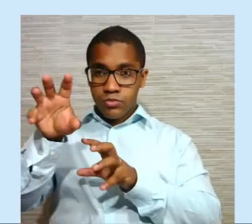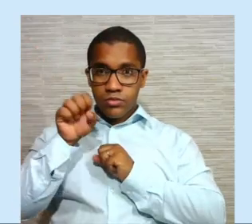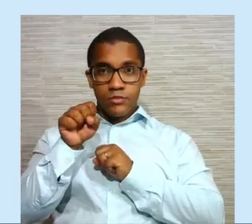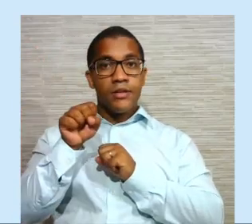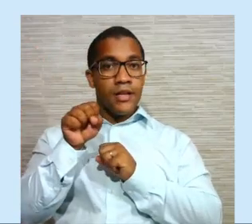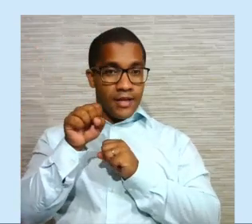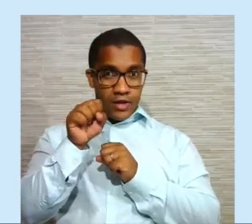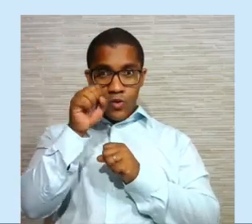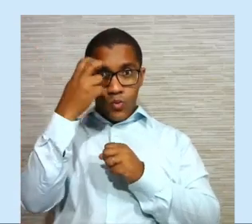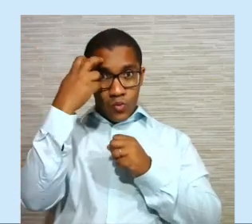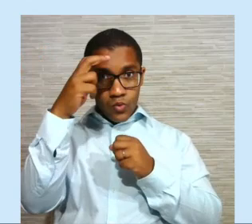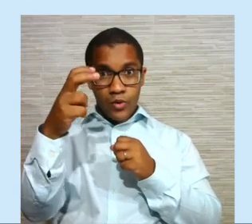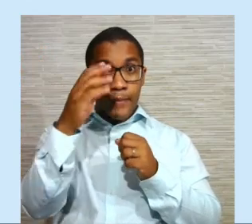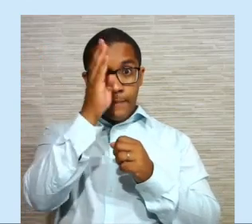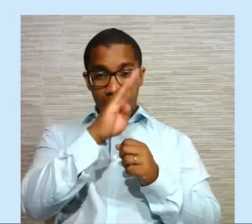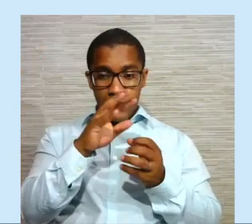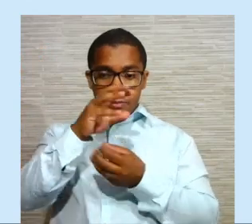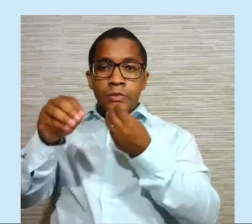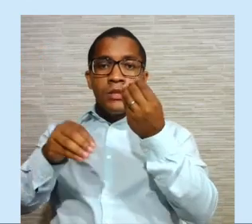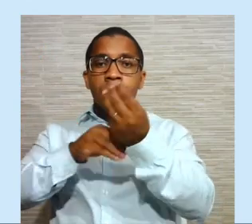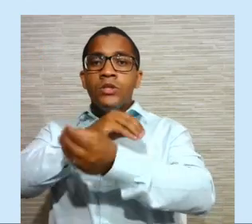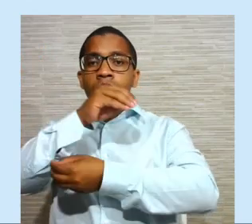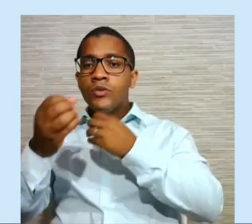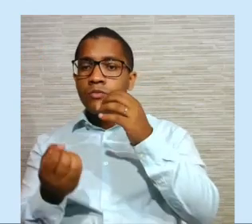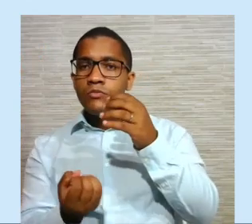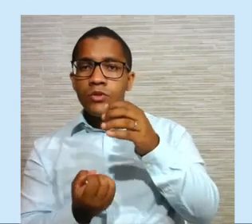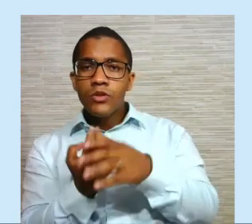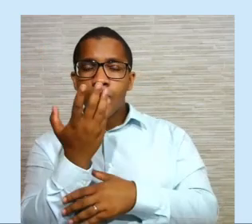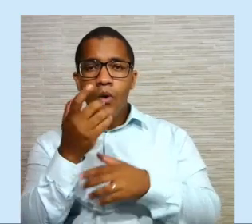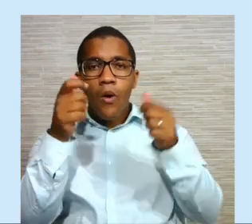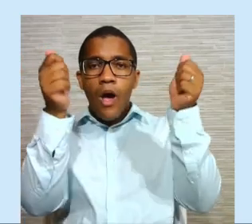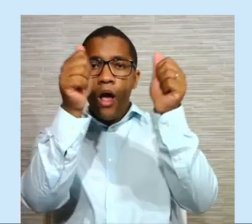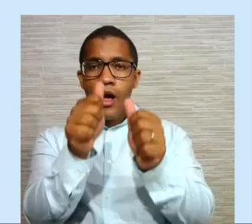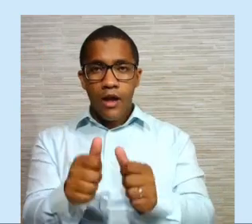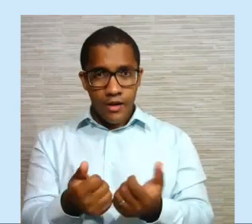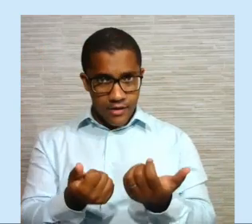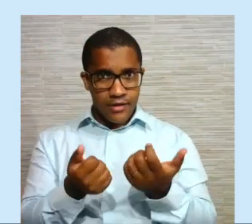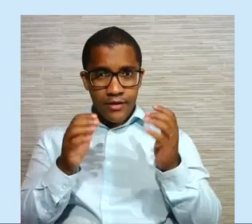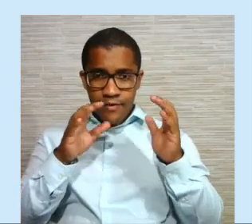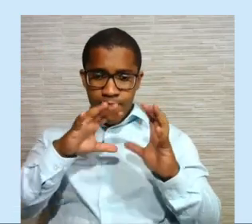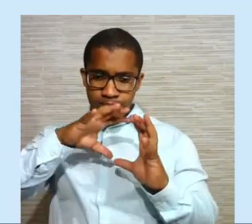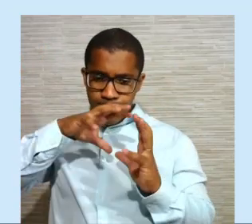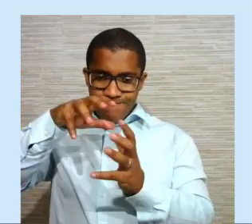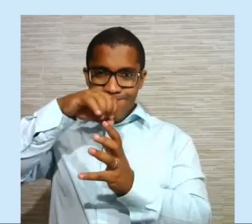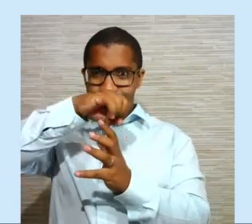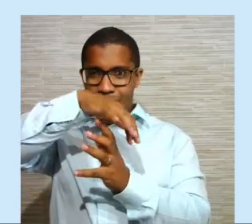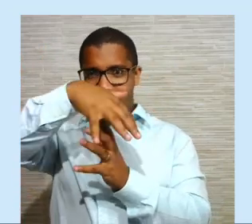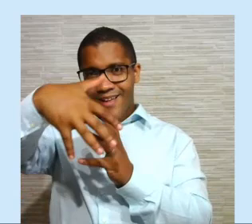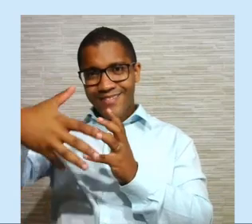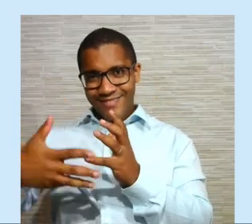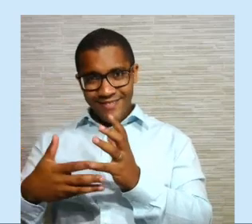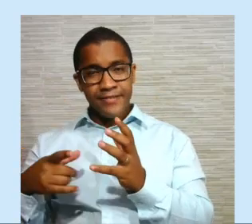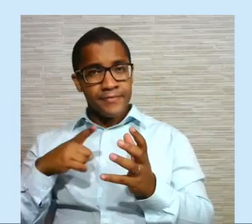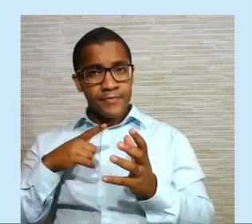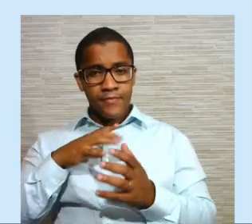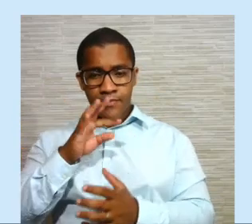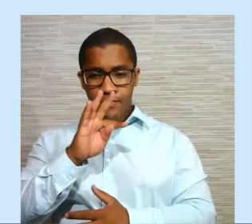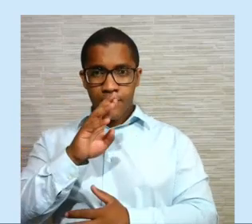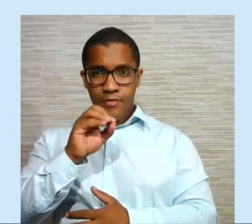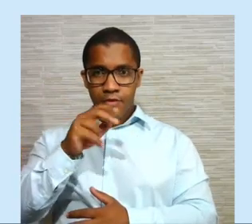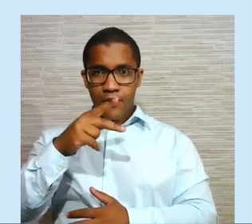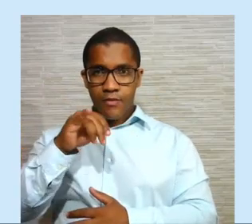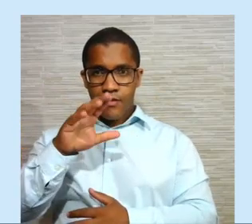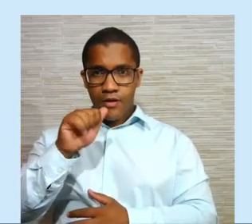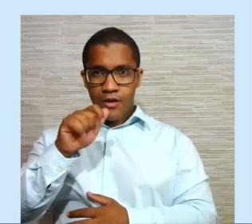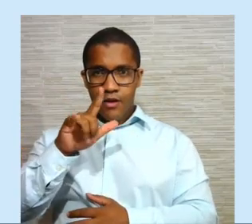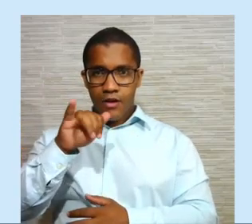cultura brasileira, né, transformando assim numa arte mais global. Então, o tropicalismo ele